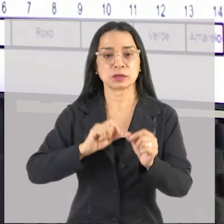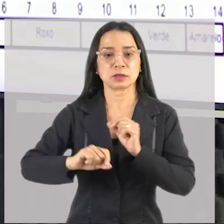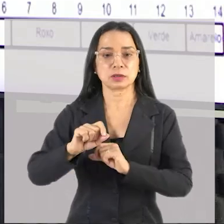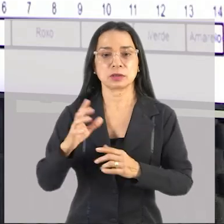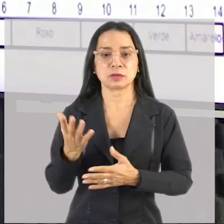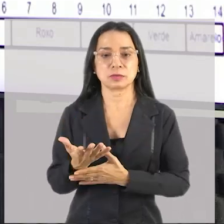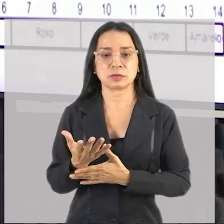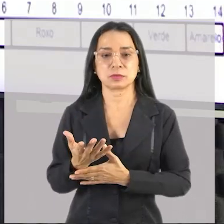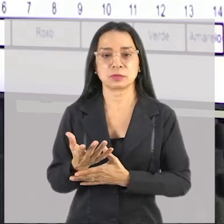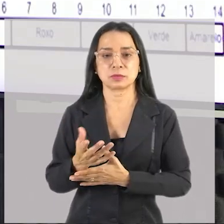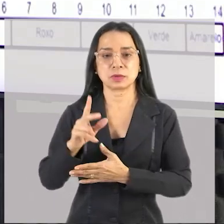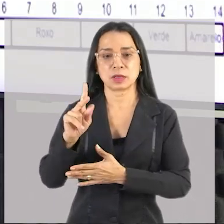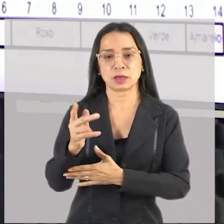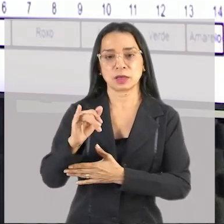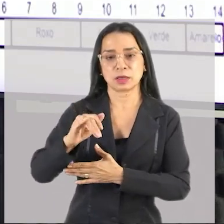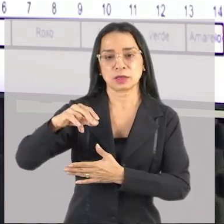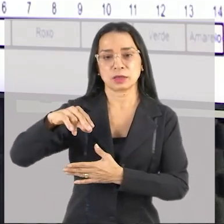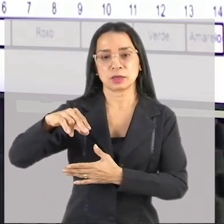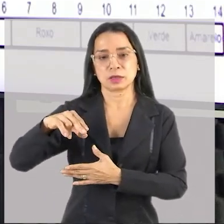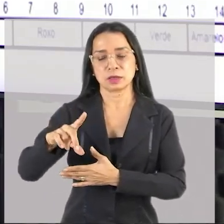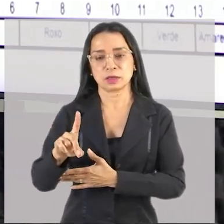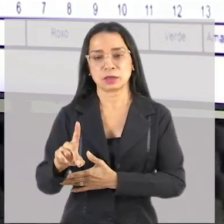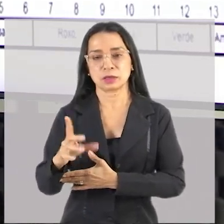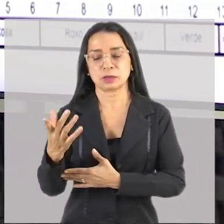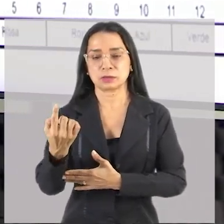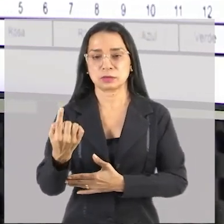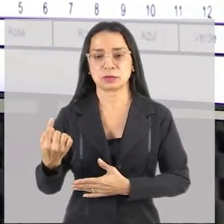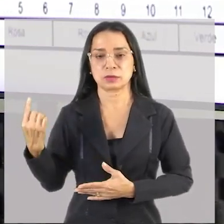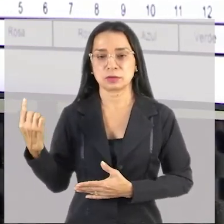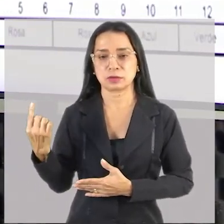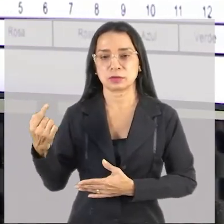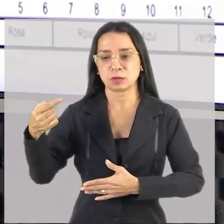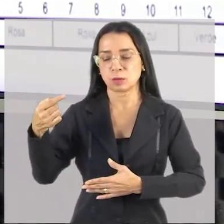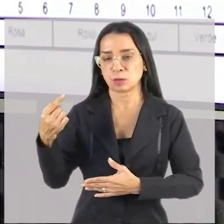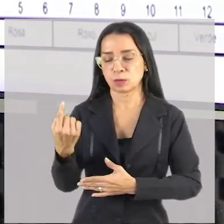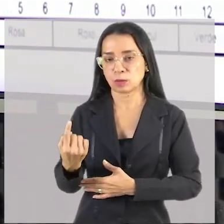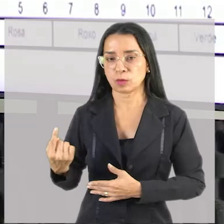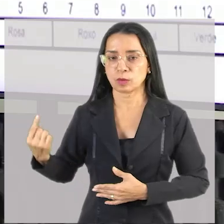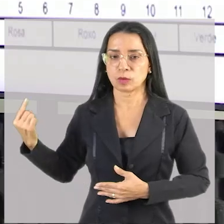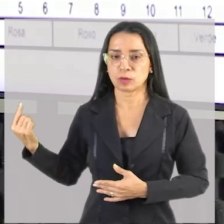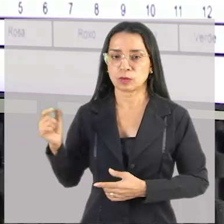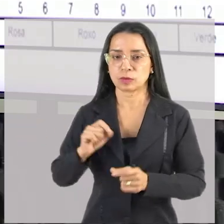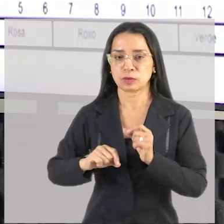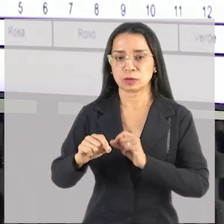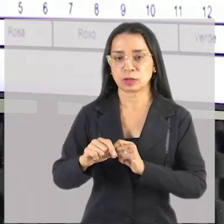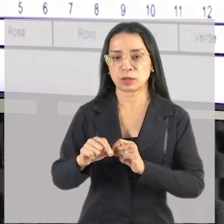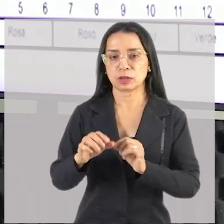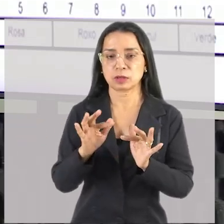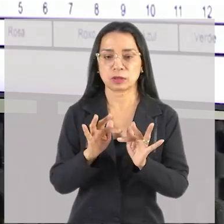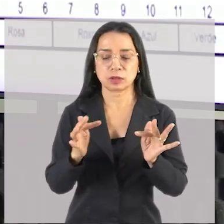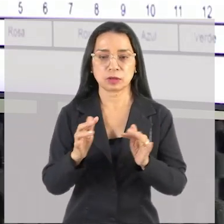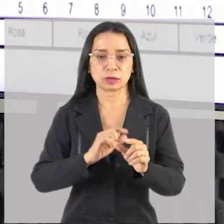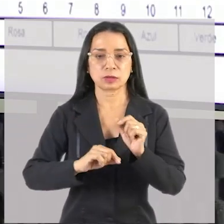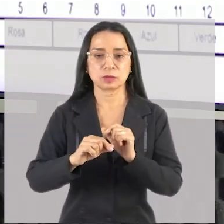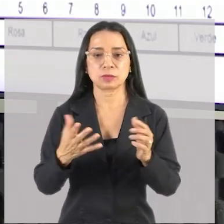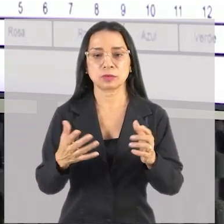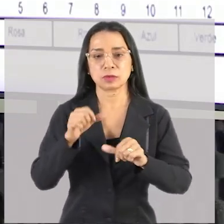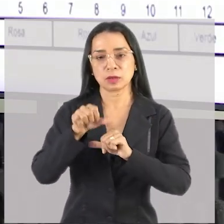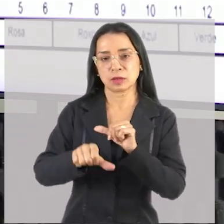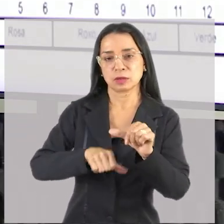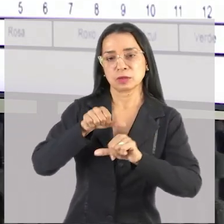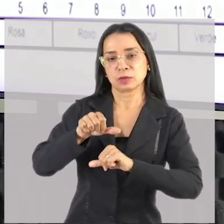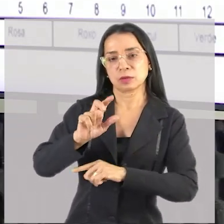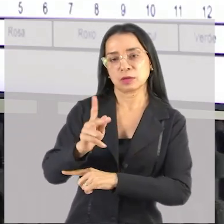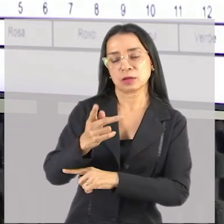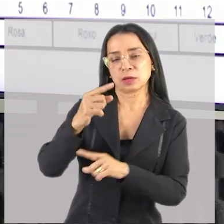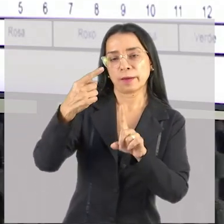H-Ind, tranquilo? Aí esse bonitão bem aqui, ele simplesmente vai gerar os